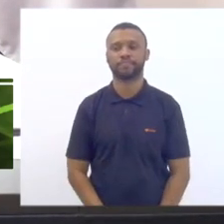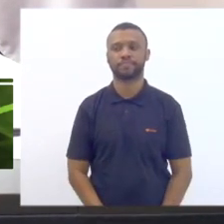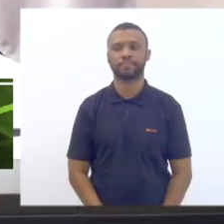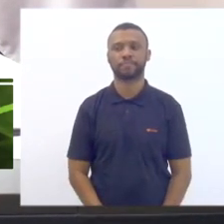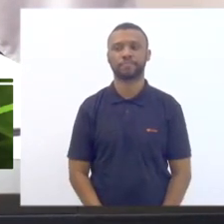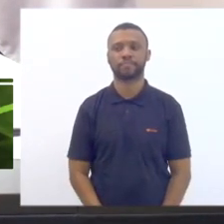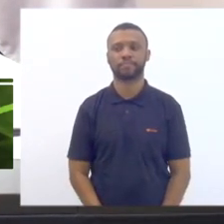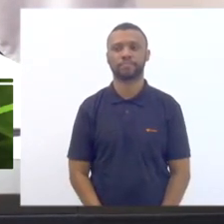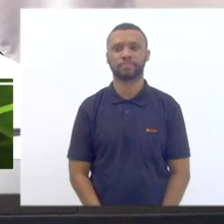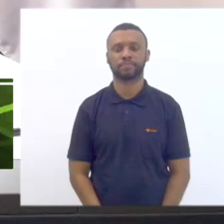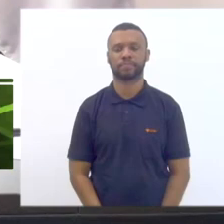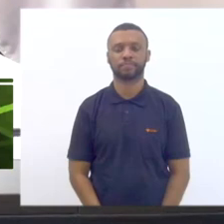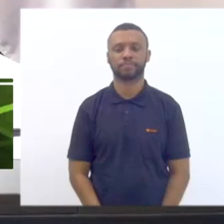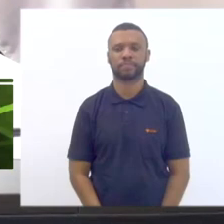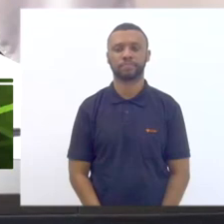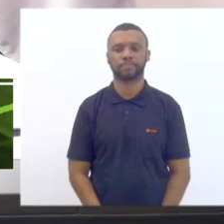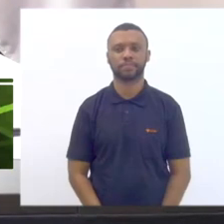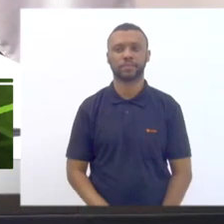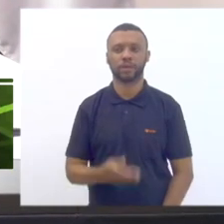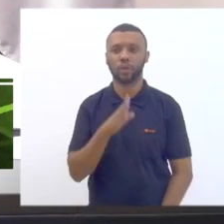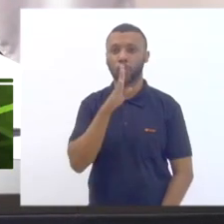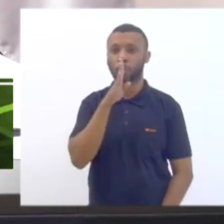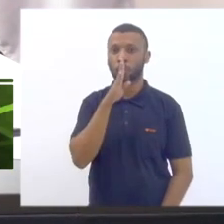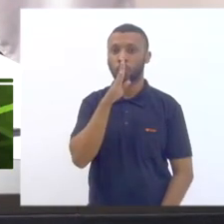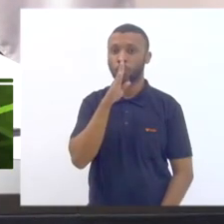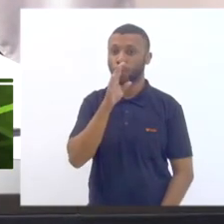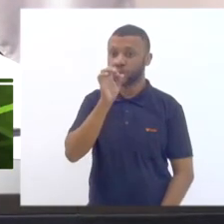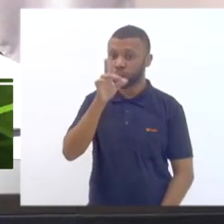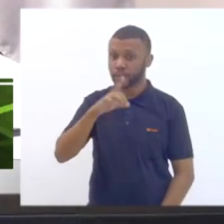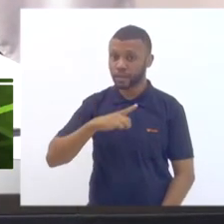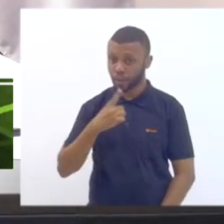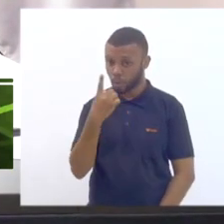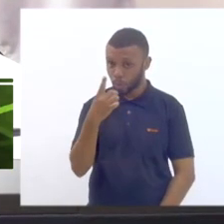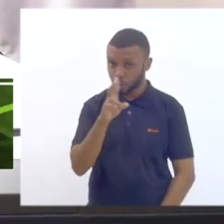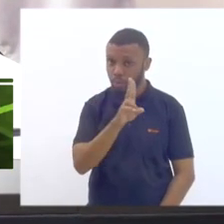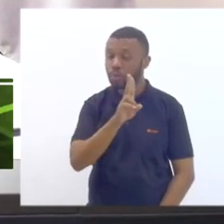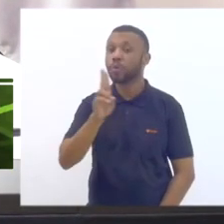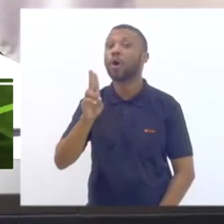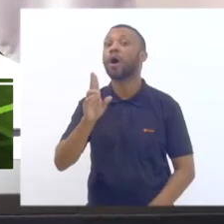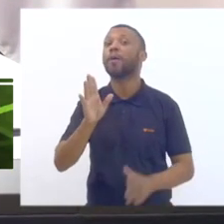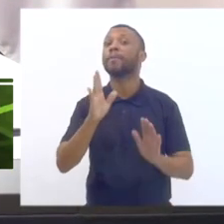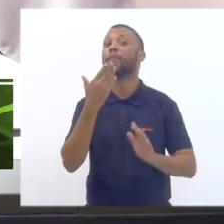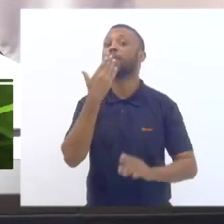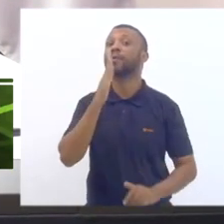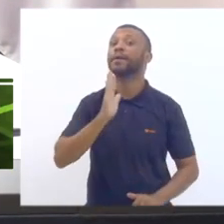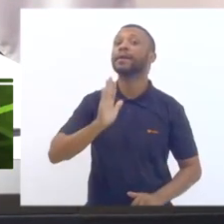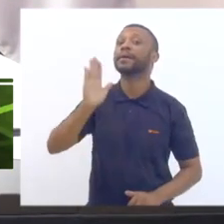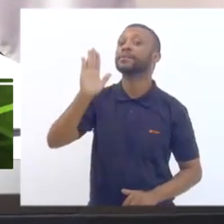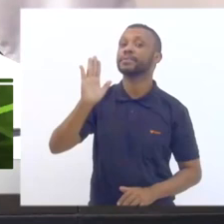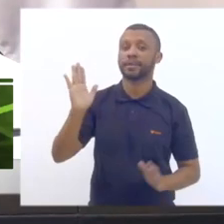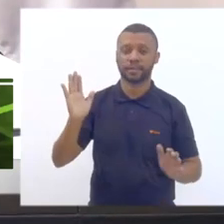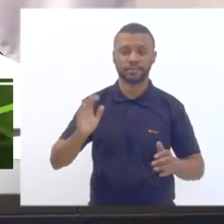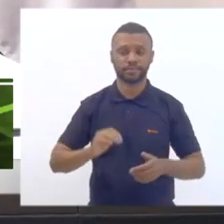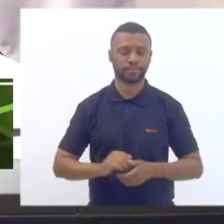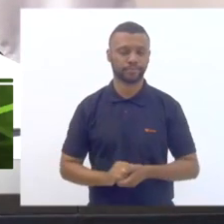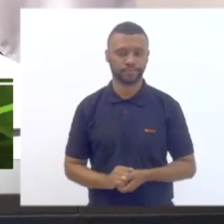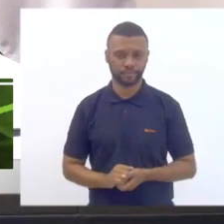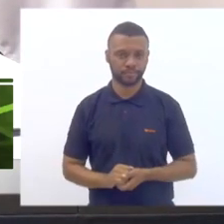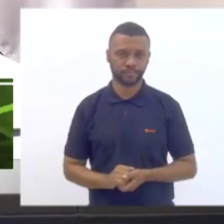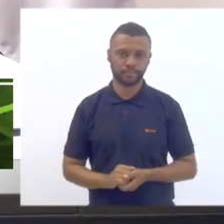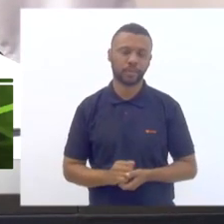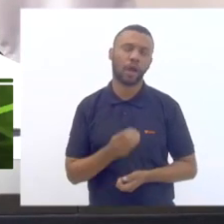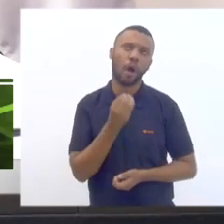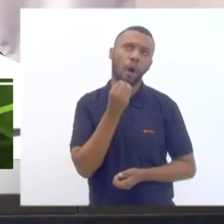O silêncio registra que só há um nome como candidato.